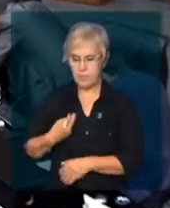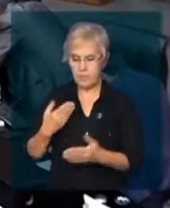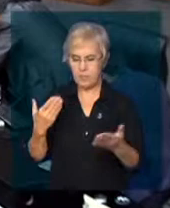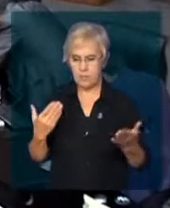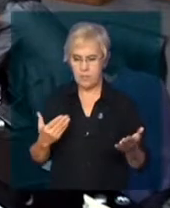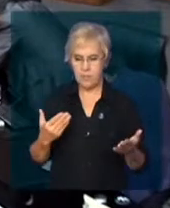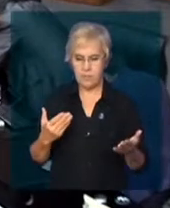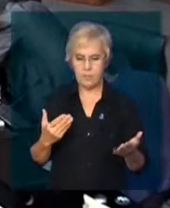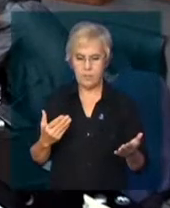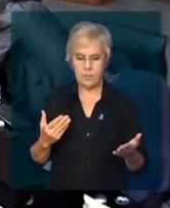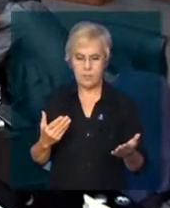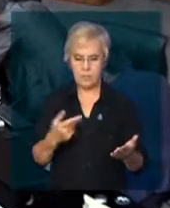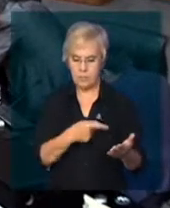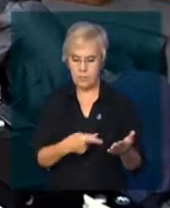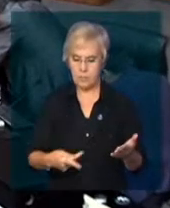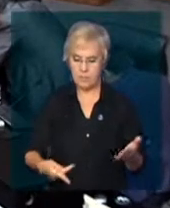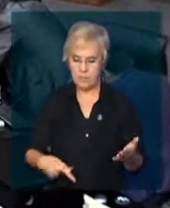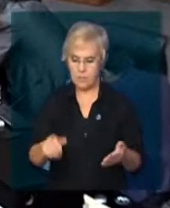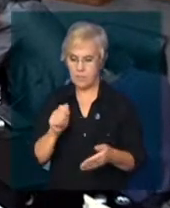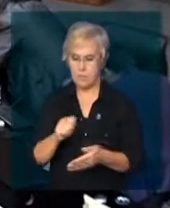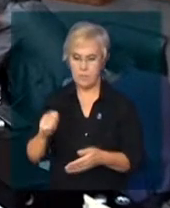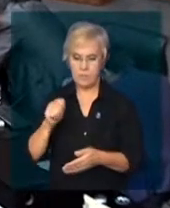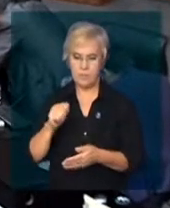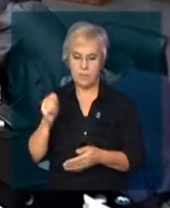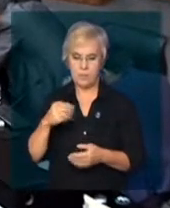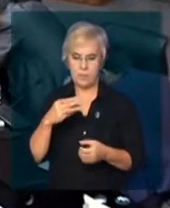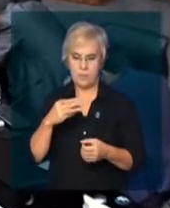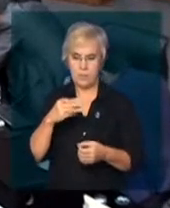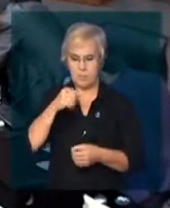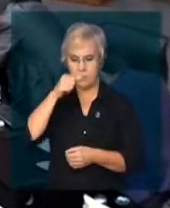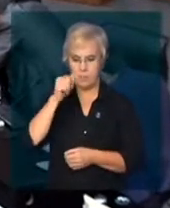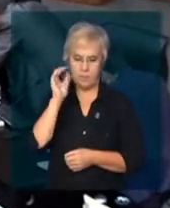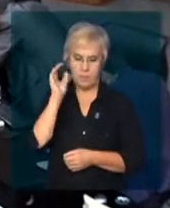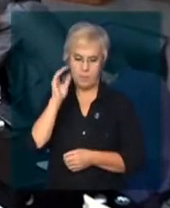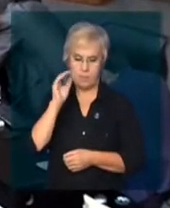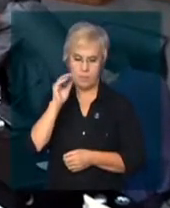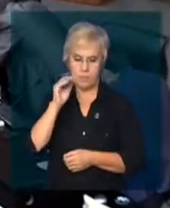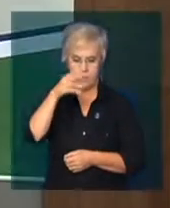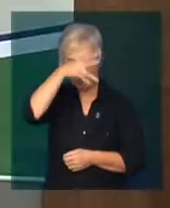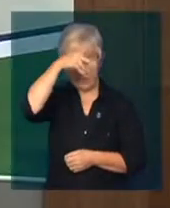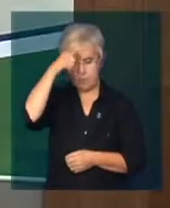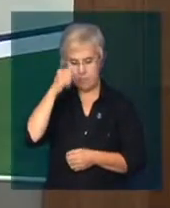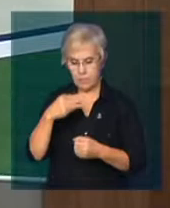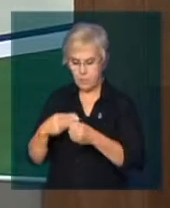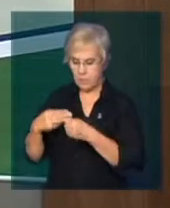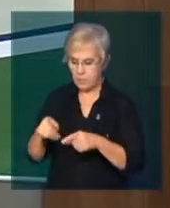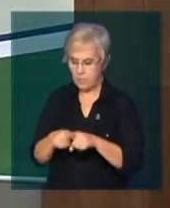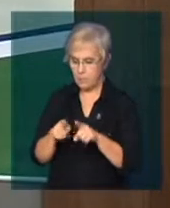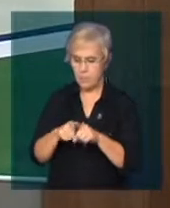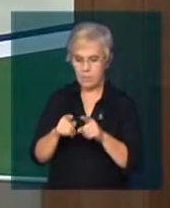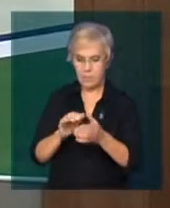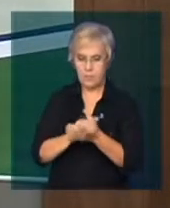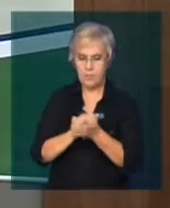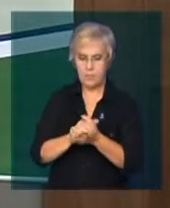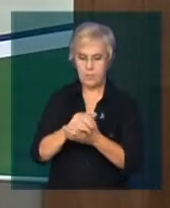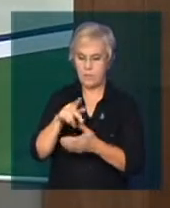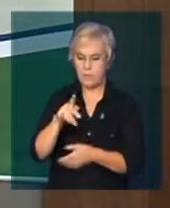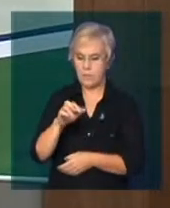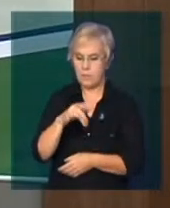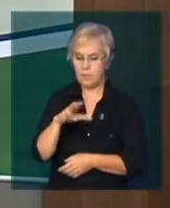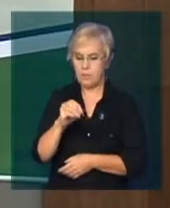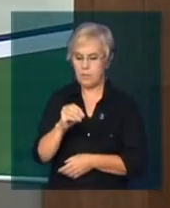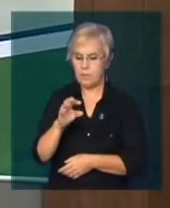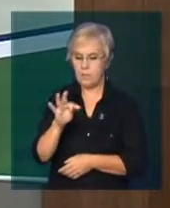prefeito Neurilan, presidente da Associação Mato Grossense dos Municípios. Quero cumprimentar aqui ao secretário-chefe da Casa Civil, Paulo Tax,